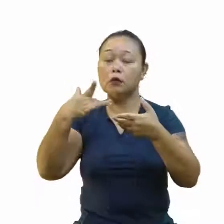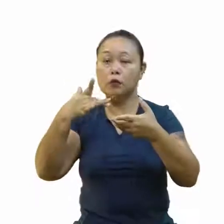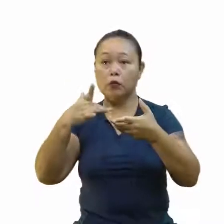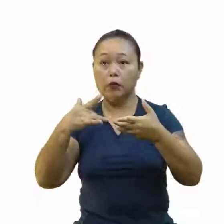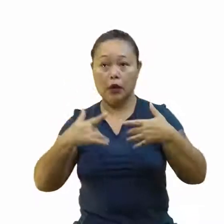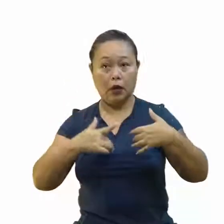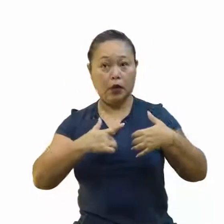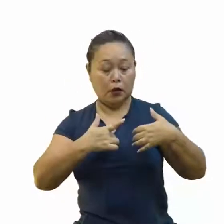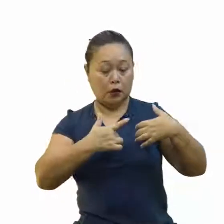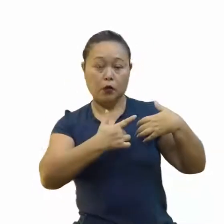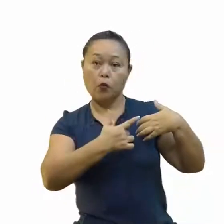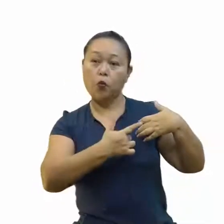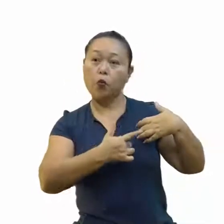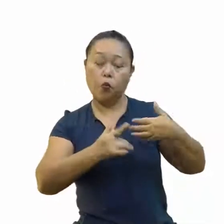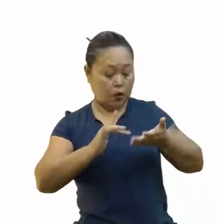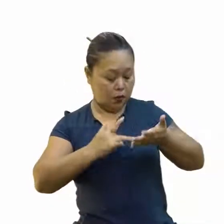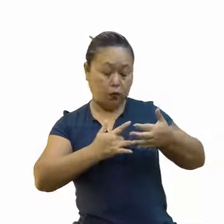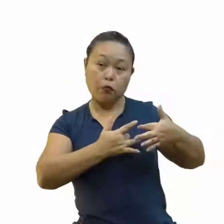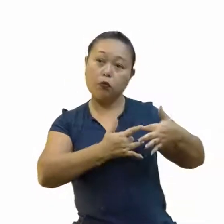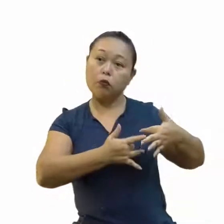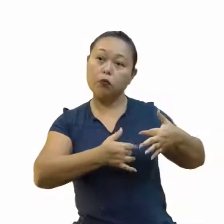também é um tipo de doença